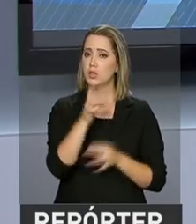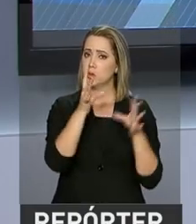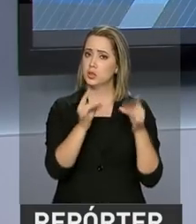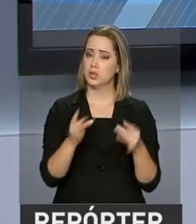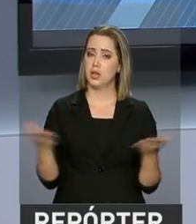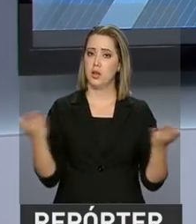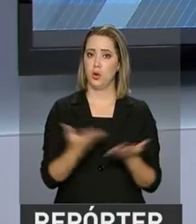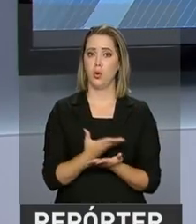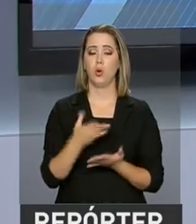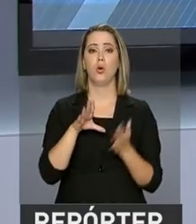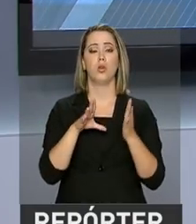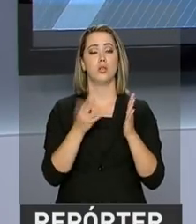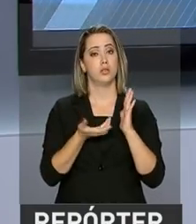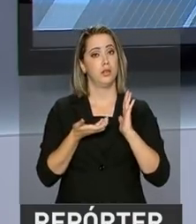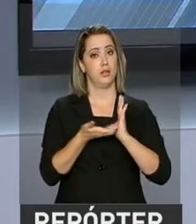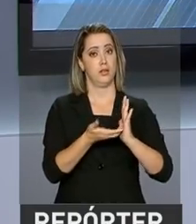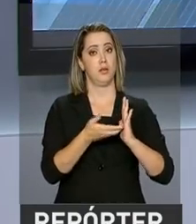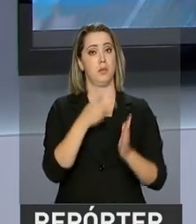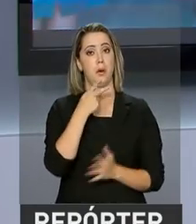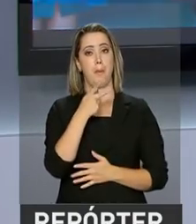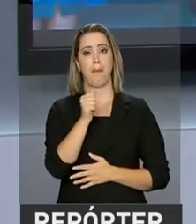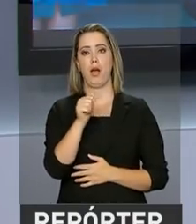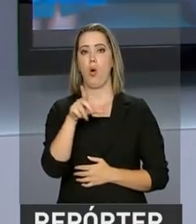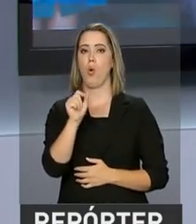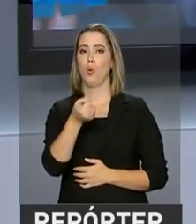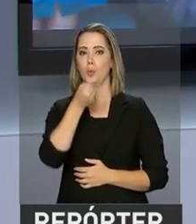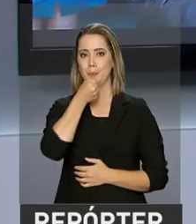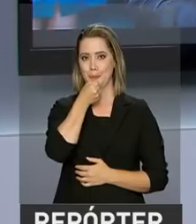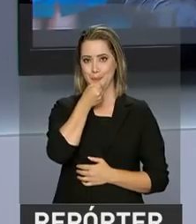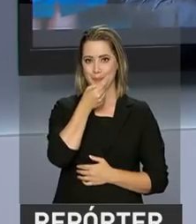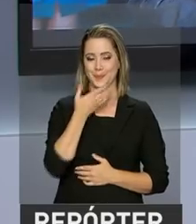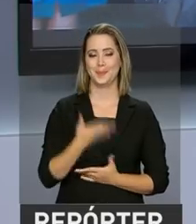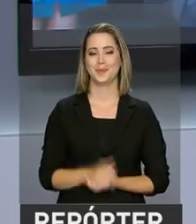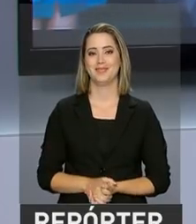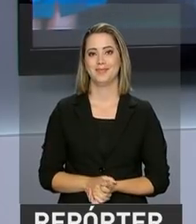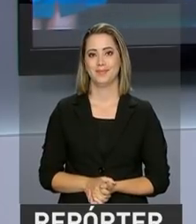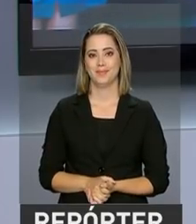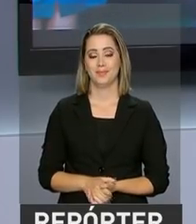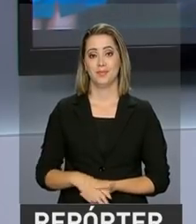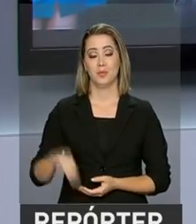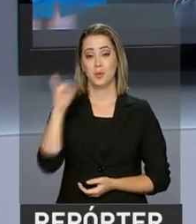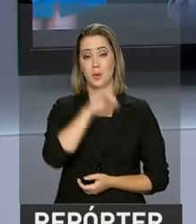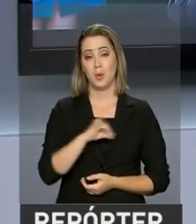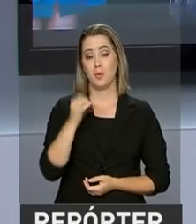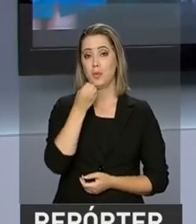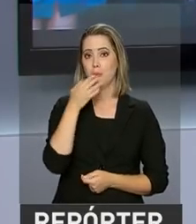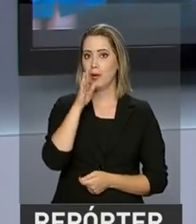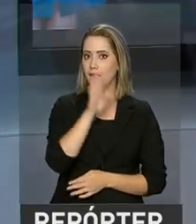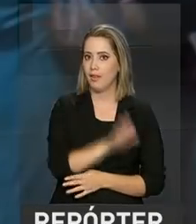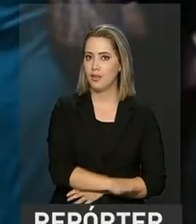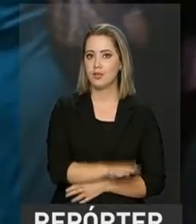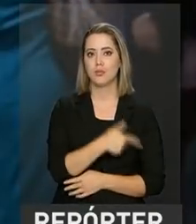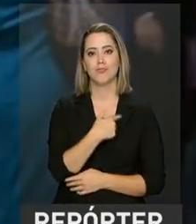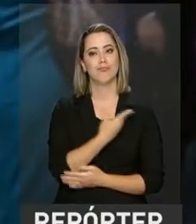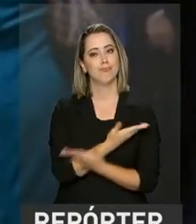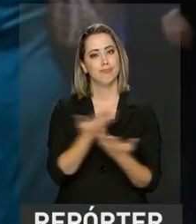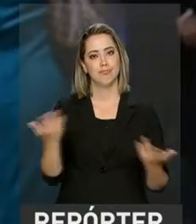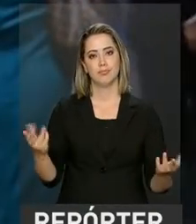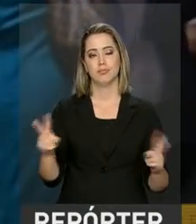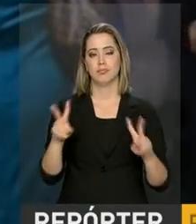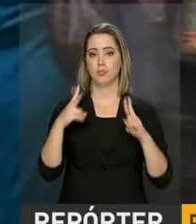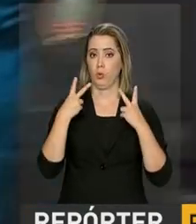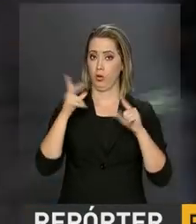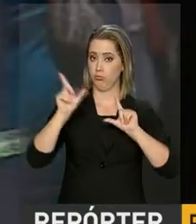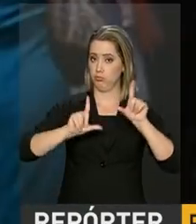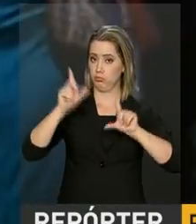Câmara dos Deputados, é o repórter Paulo La Sálvia. Paulo, boa tarde mais uma vez. Olá, Jaime, boa tarde a todos que nos assistem